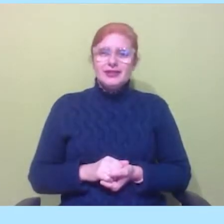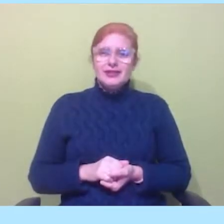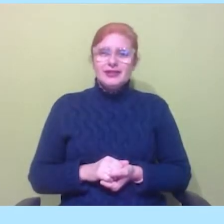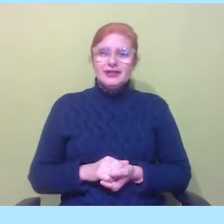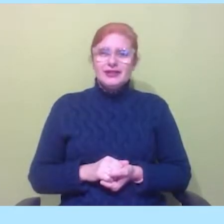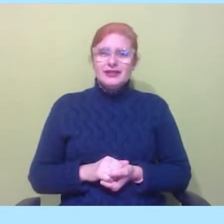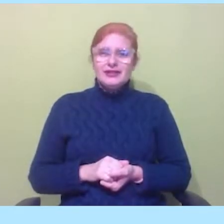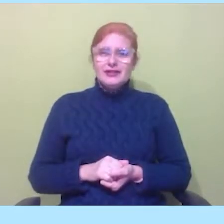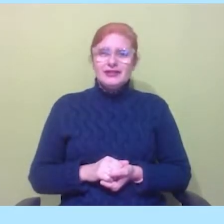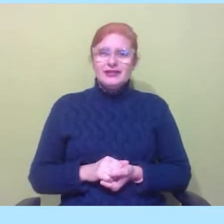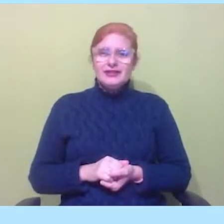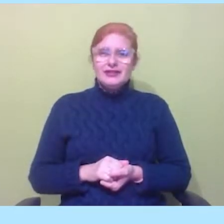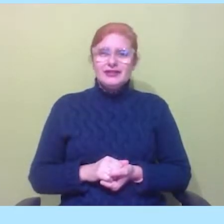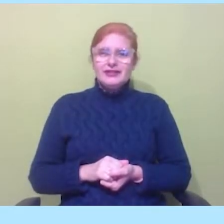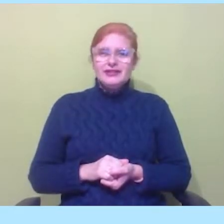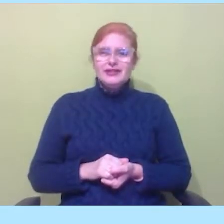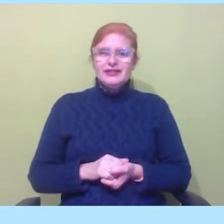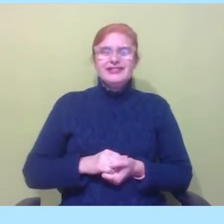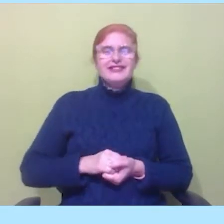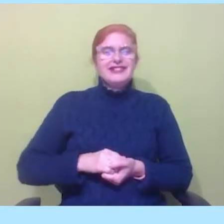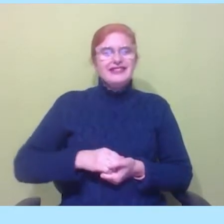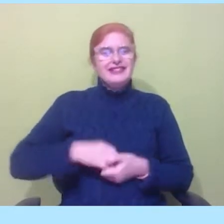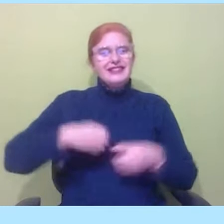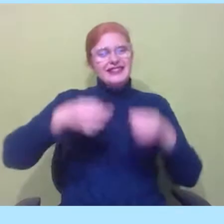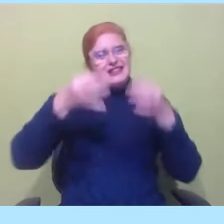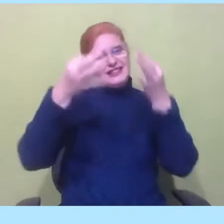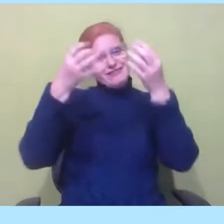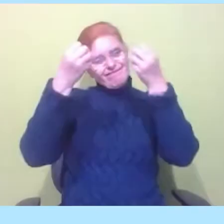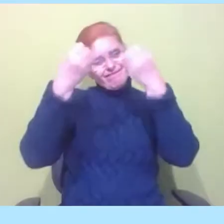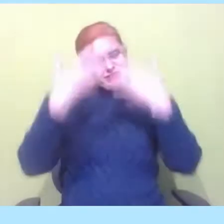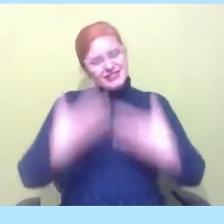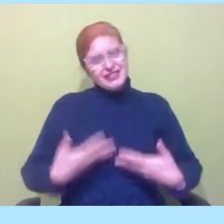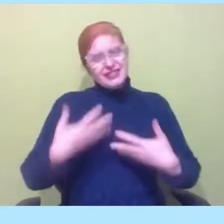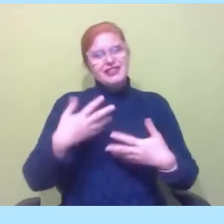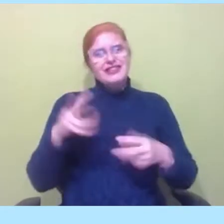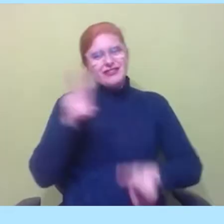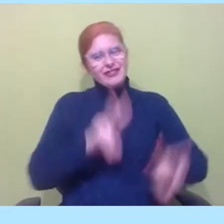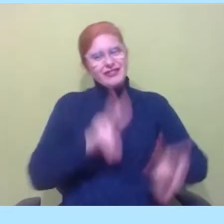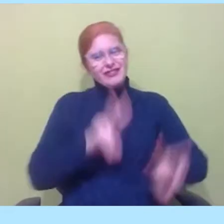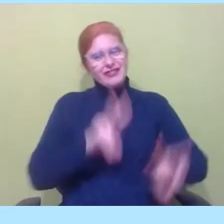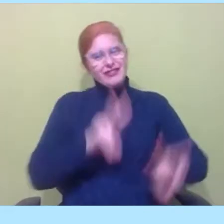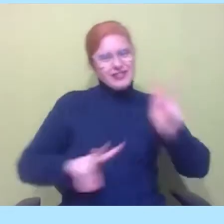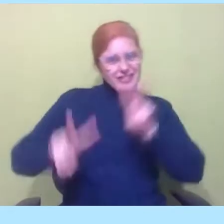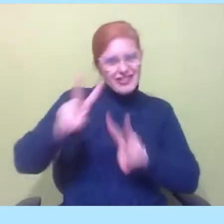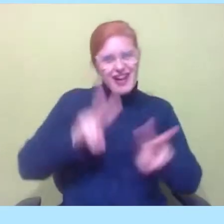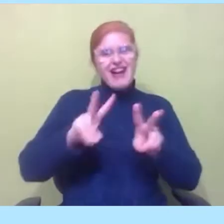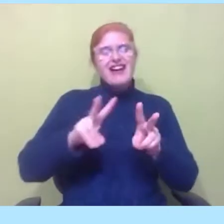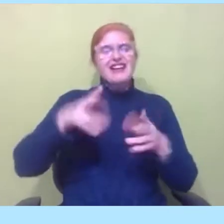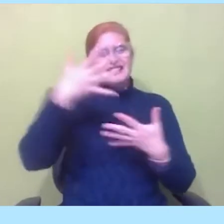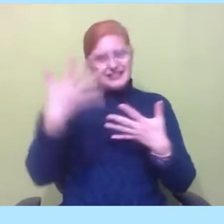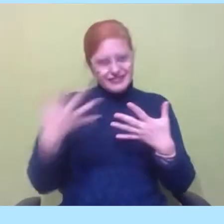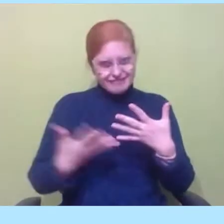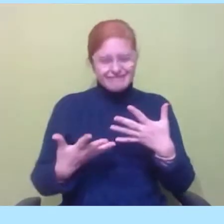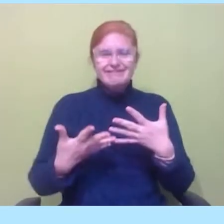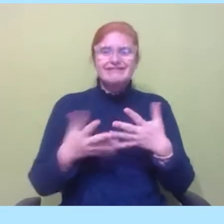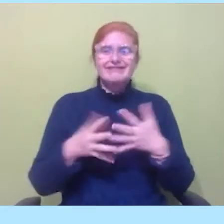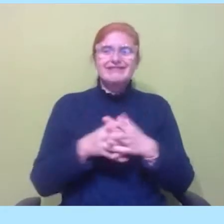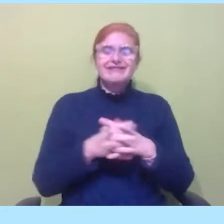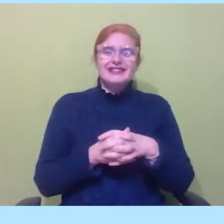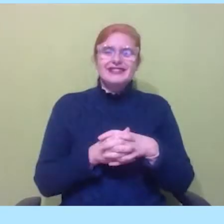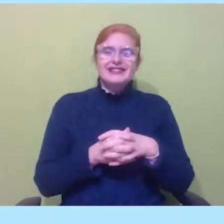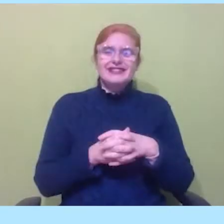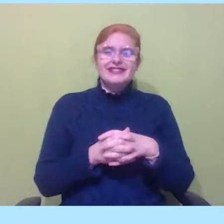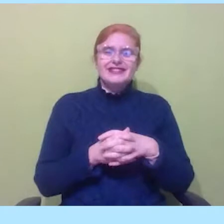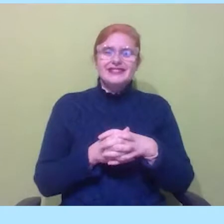descrições visuais, de linguagem de sinais. É importante, eu